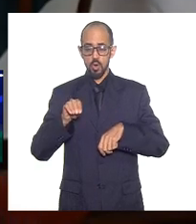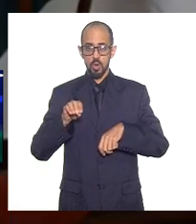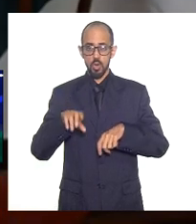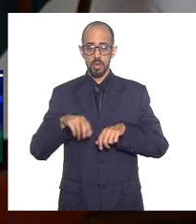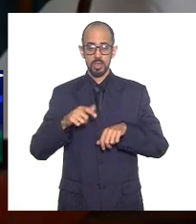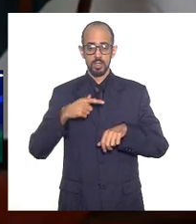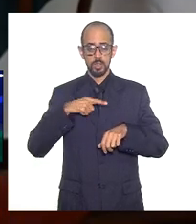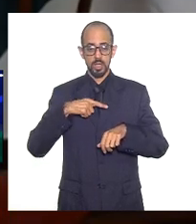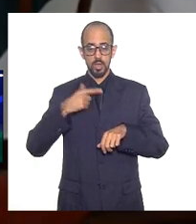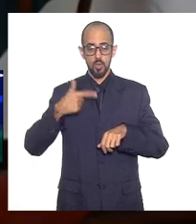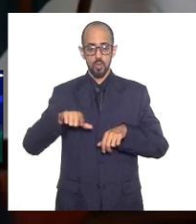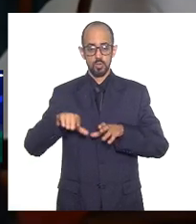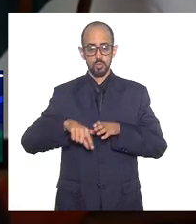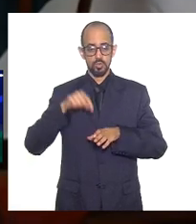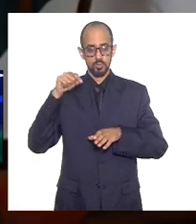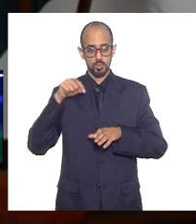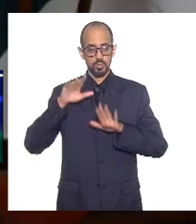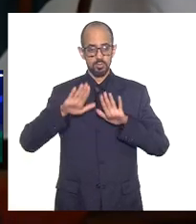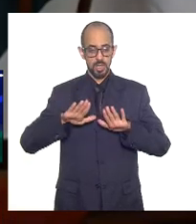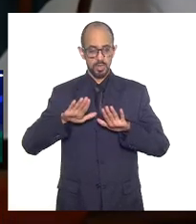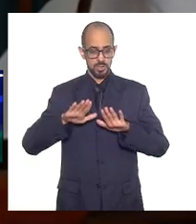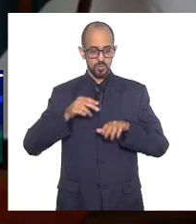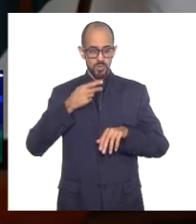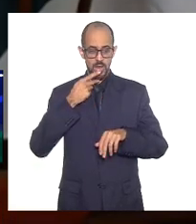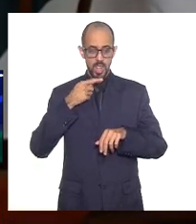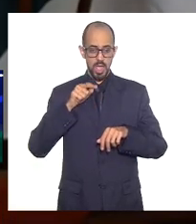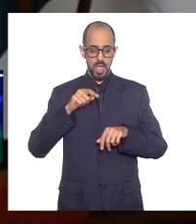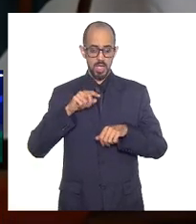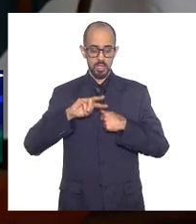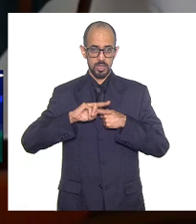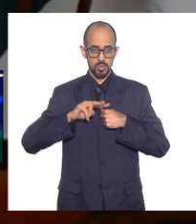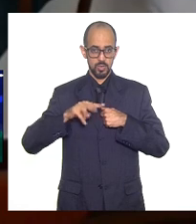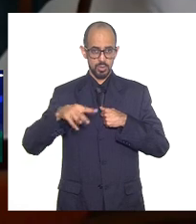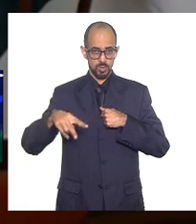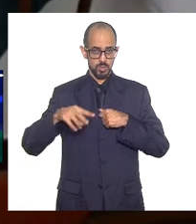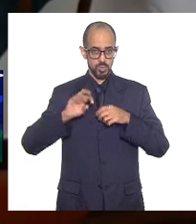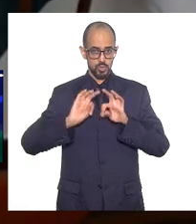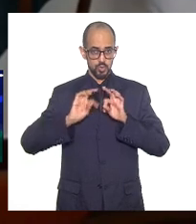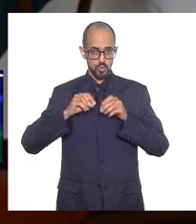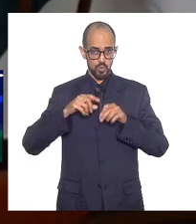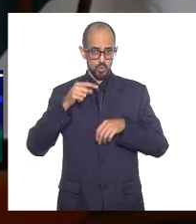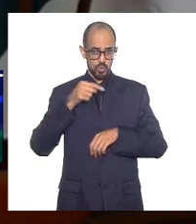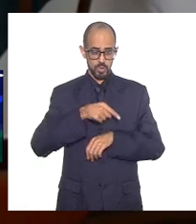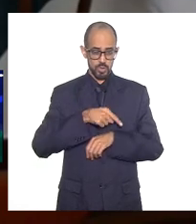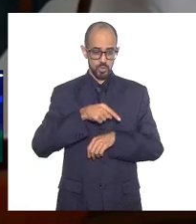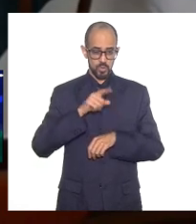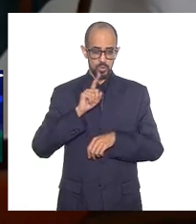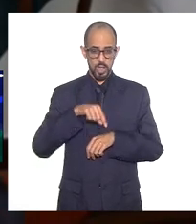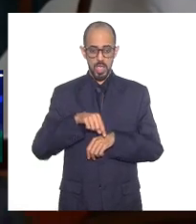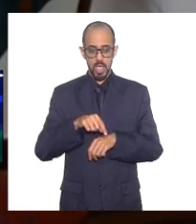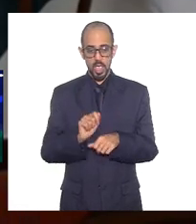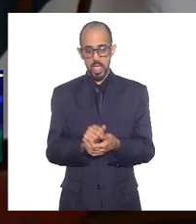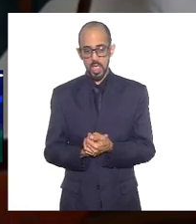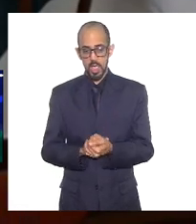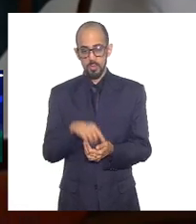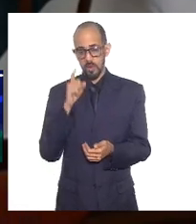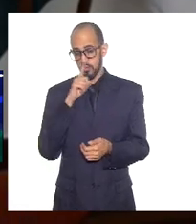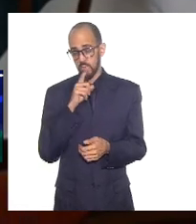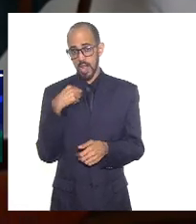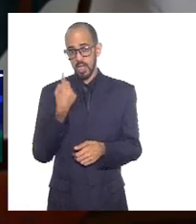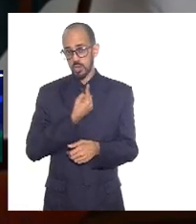outras opções. Agora, dizer que o resultado de tudo isso, que é um resultado de ineficiência nossa